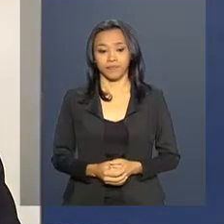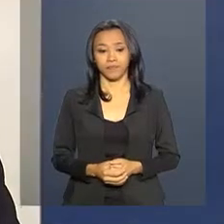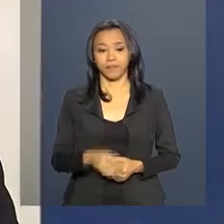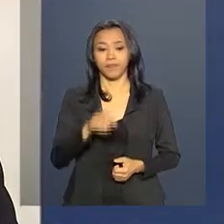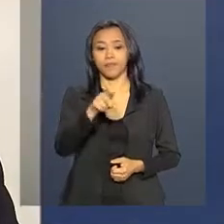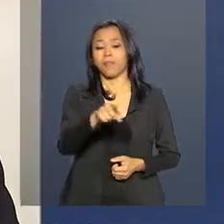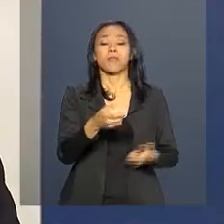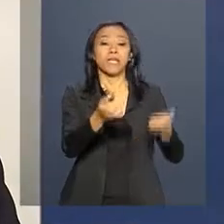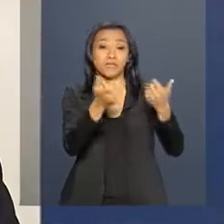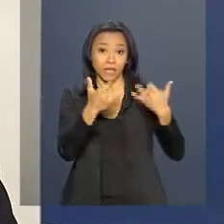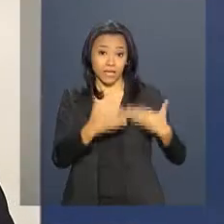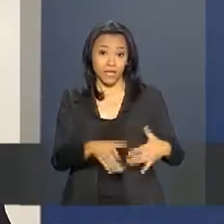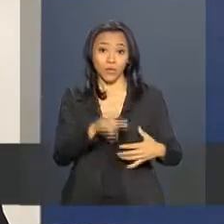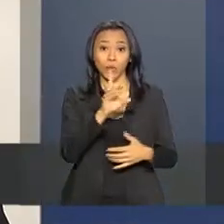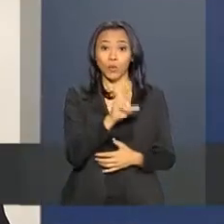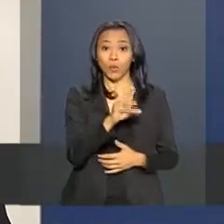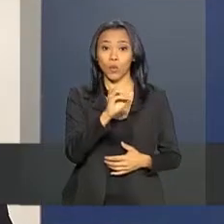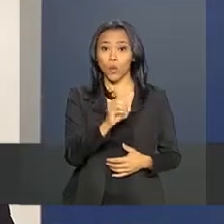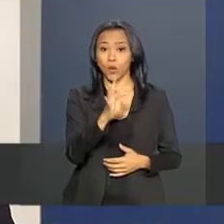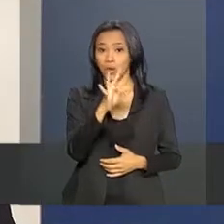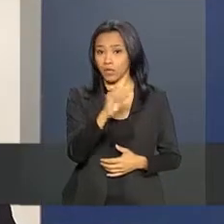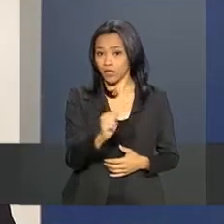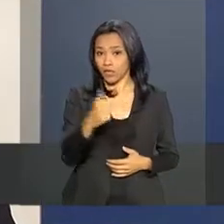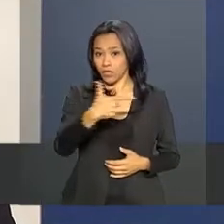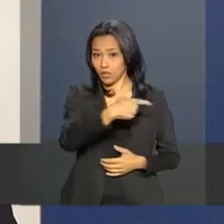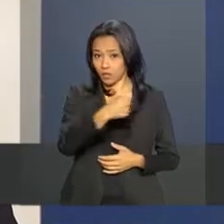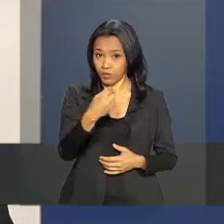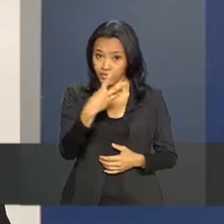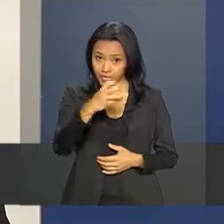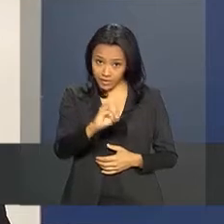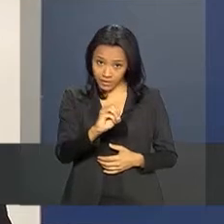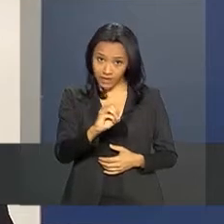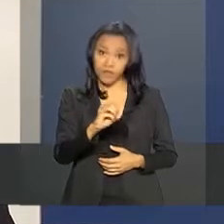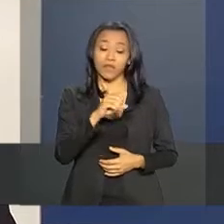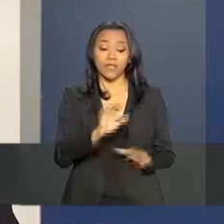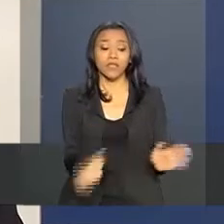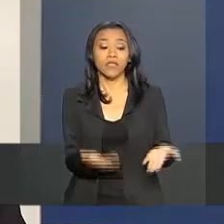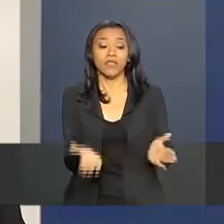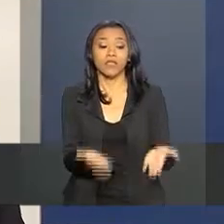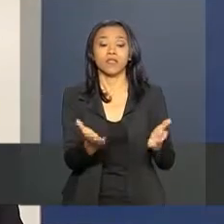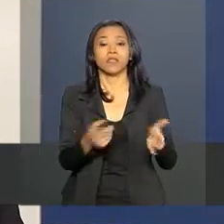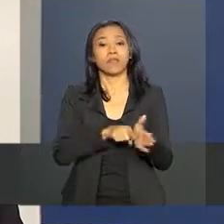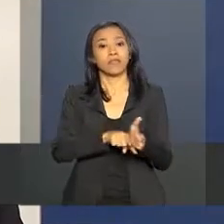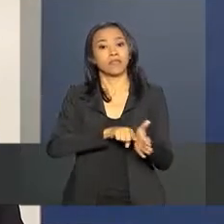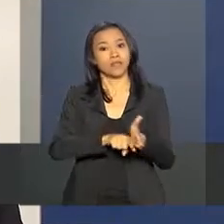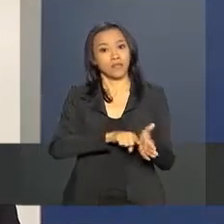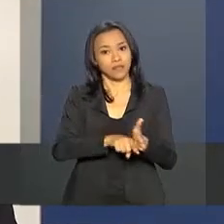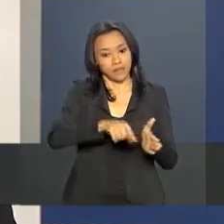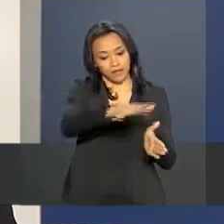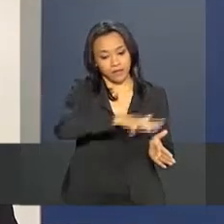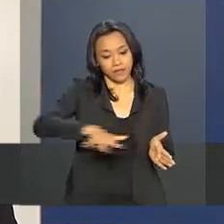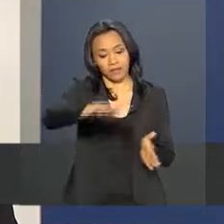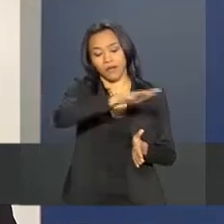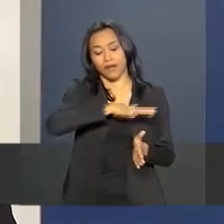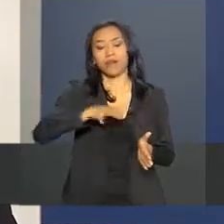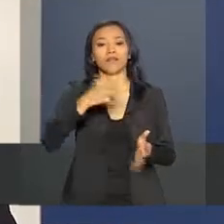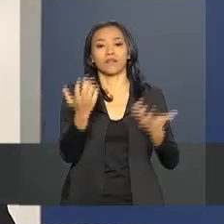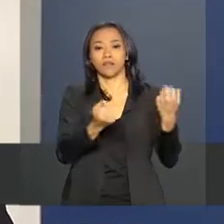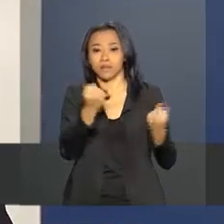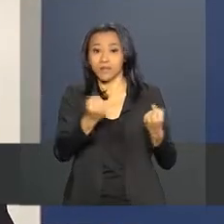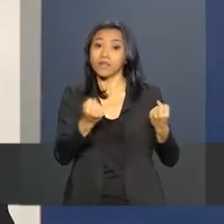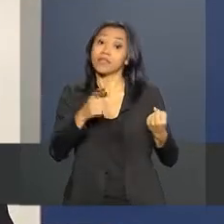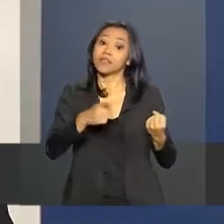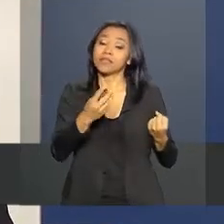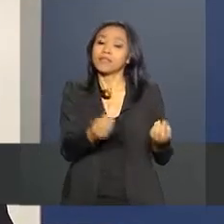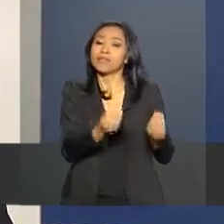O Rota 2030, que privilegia o investimento em pesquisa e desenvolvimento, ele abre uma oportunidade para a